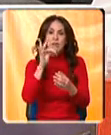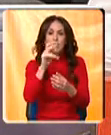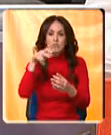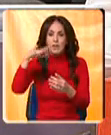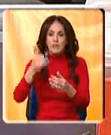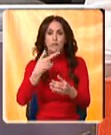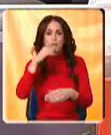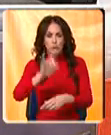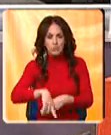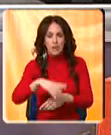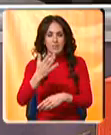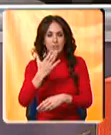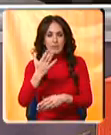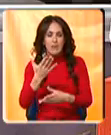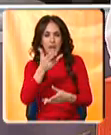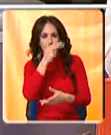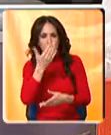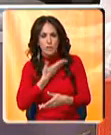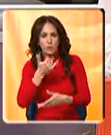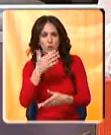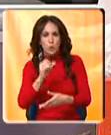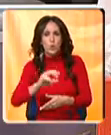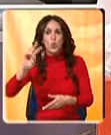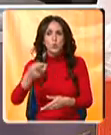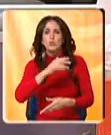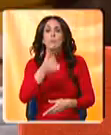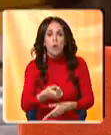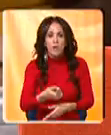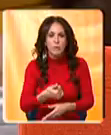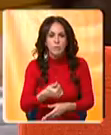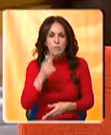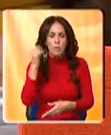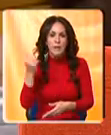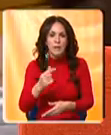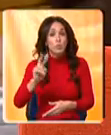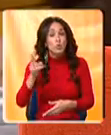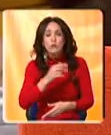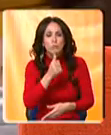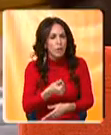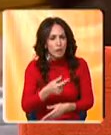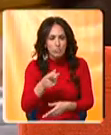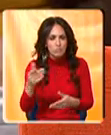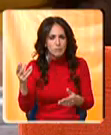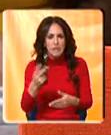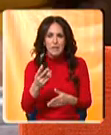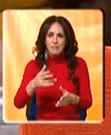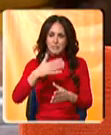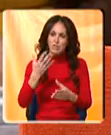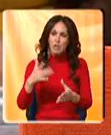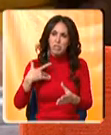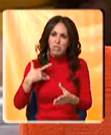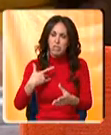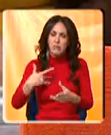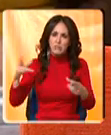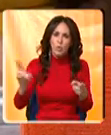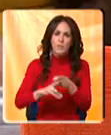Fanny voltar para o Diogo, morreram os dois para ele. Acredito. Mas tem medo de encontrar o Diogo